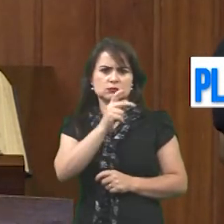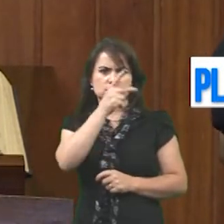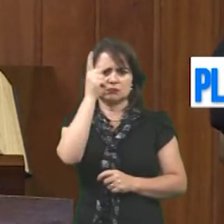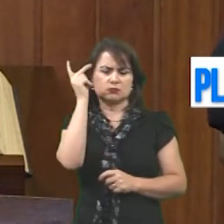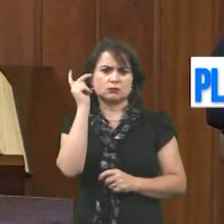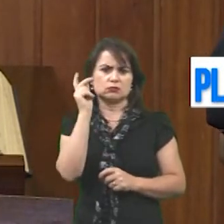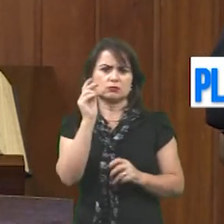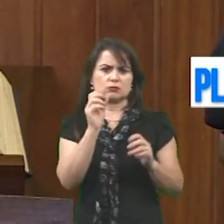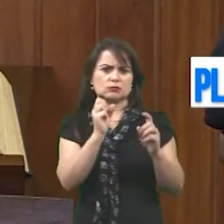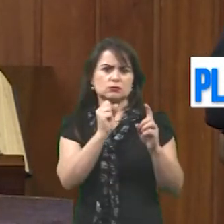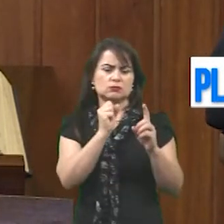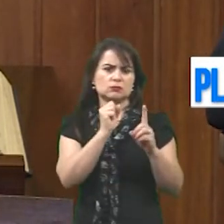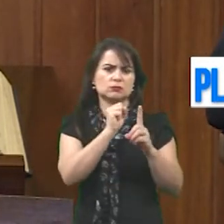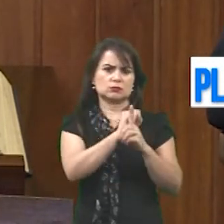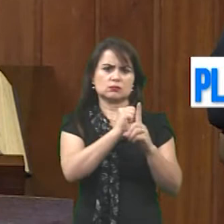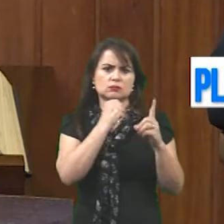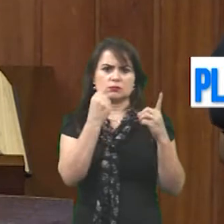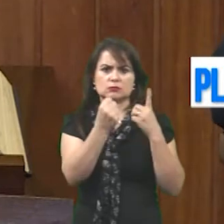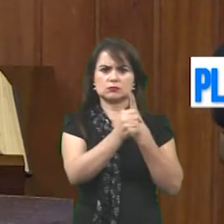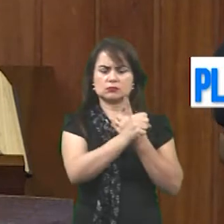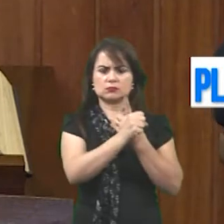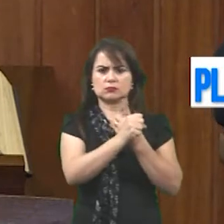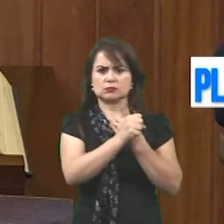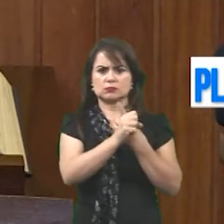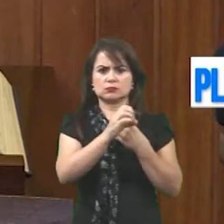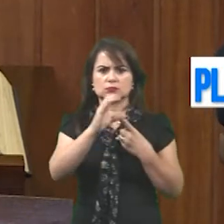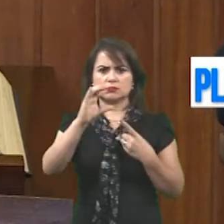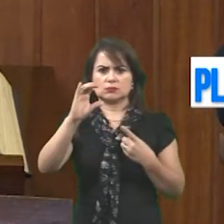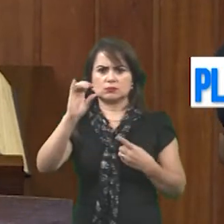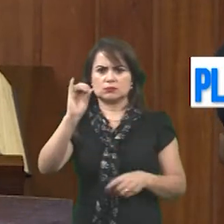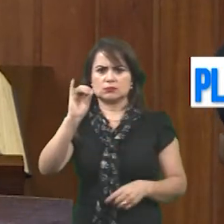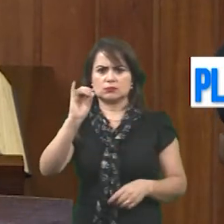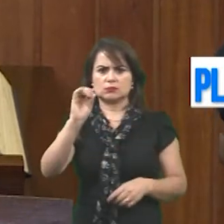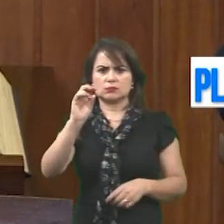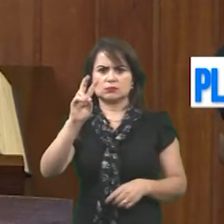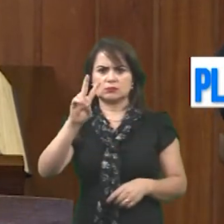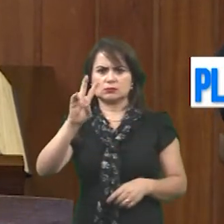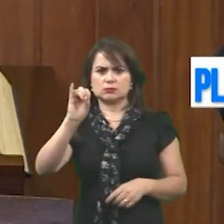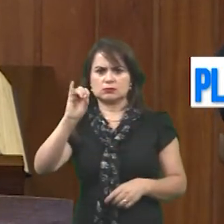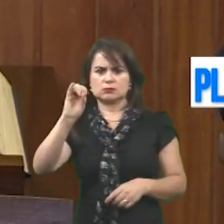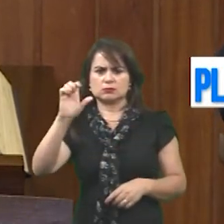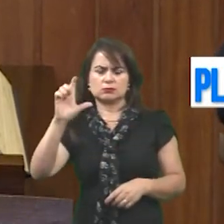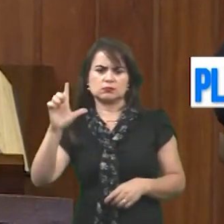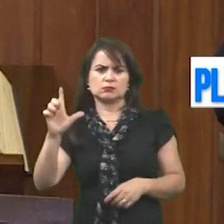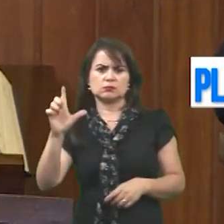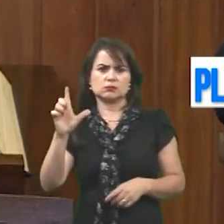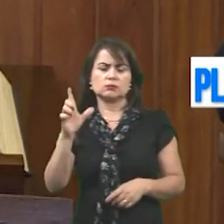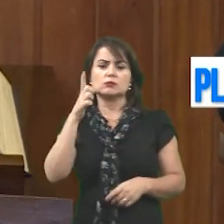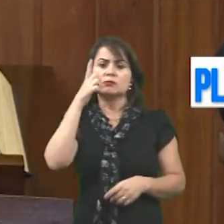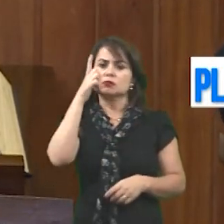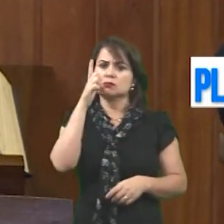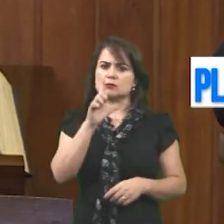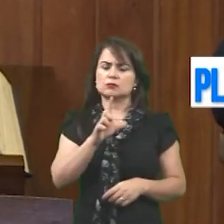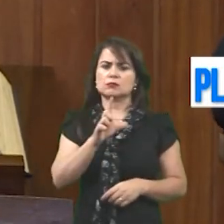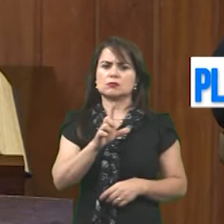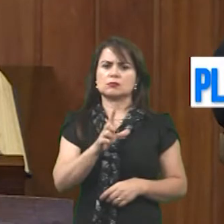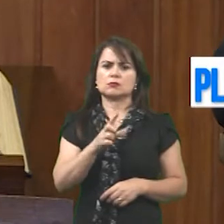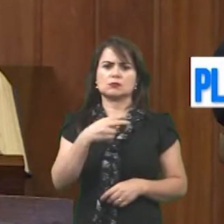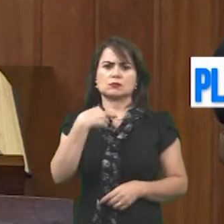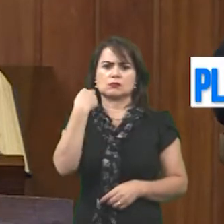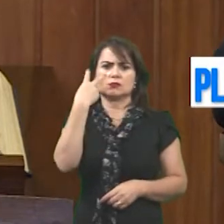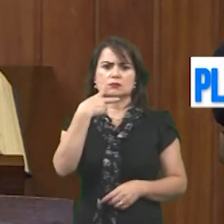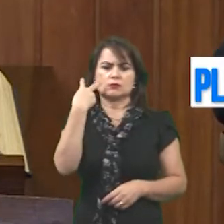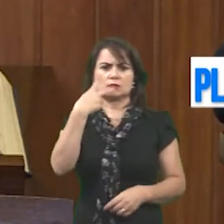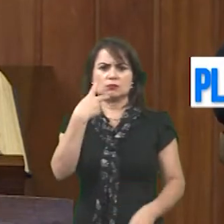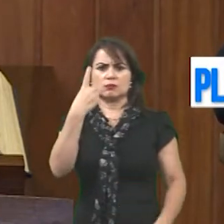que nós temos hoje ela é capaz de com 13 vereadores fazer a